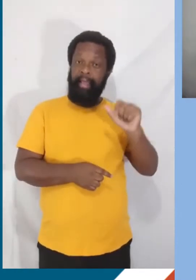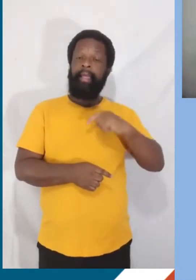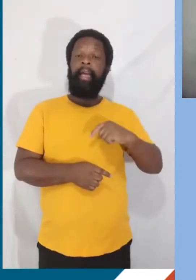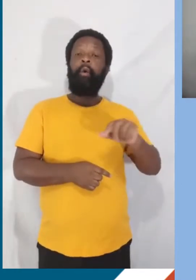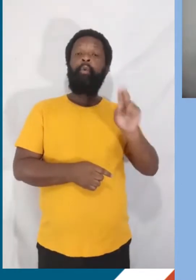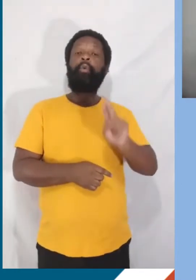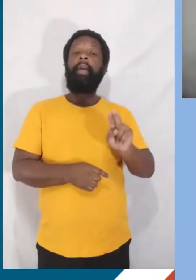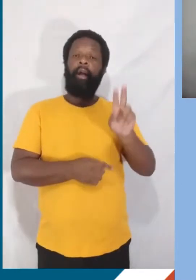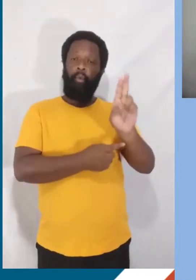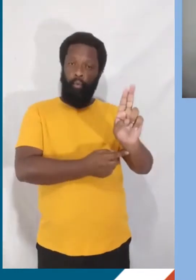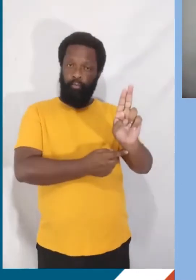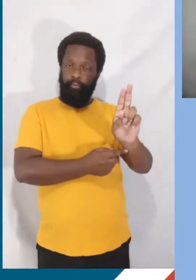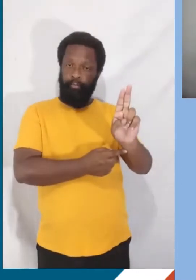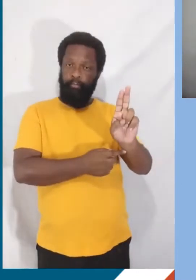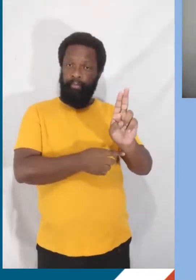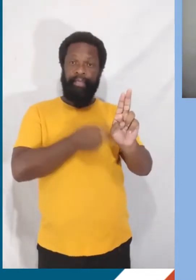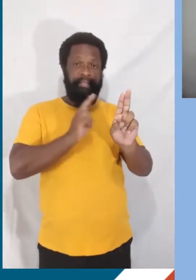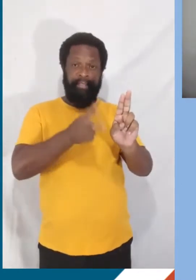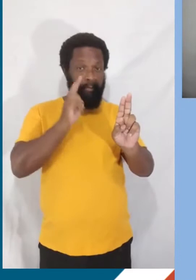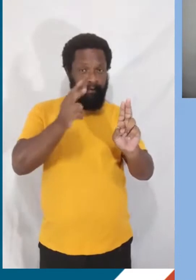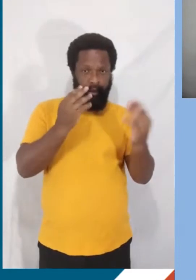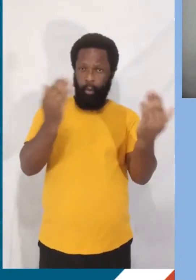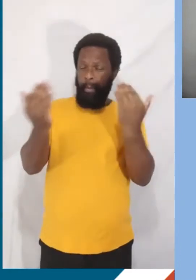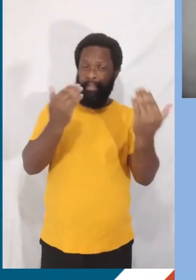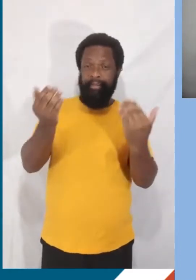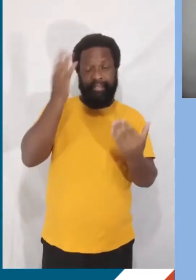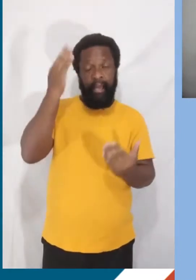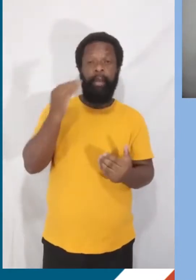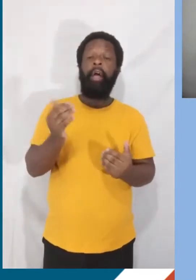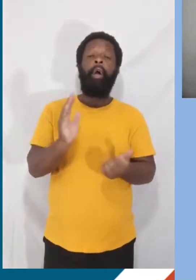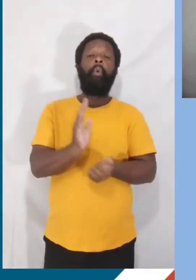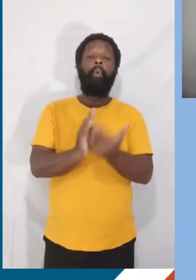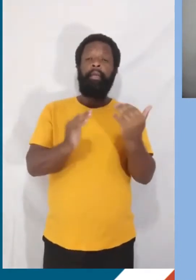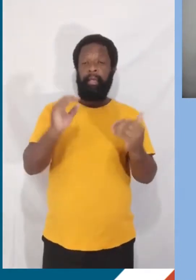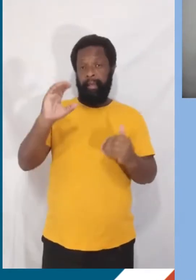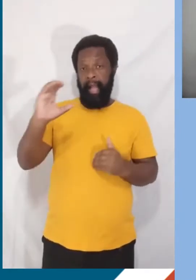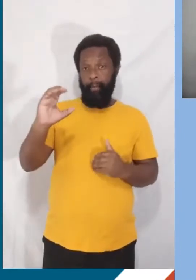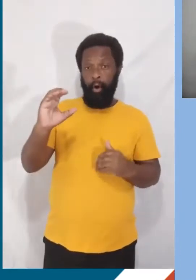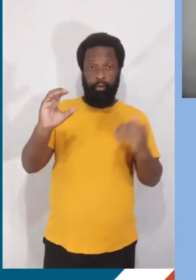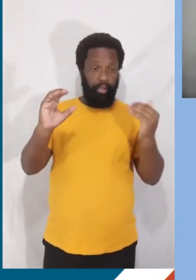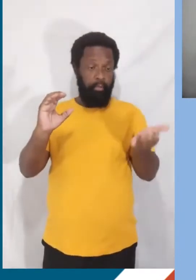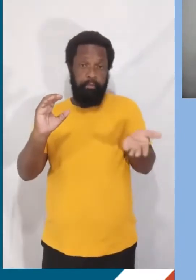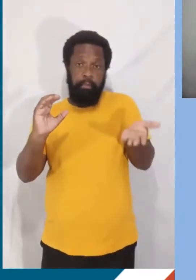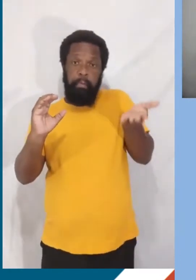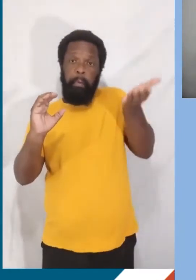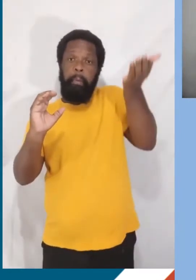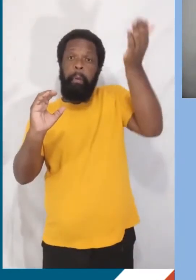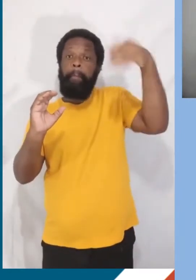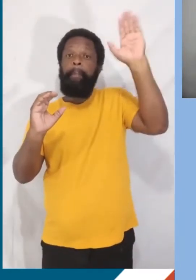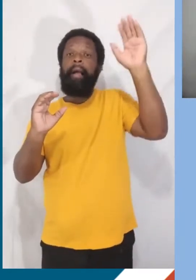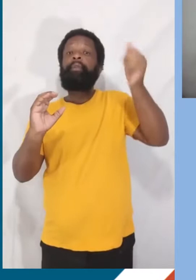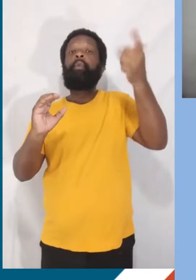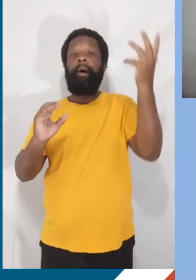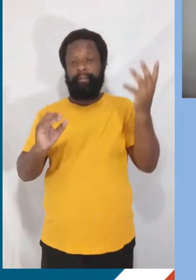como expressão de unidade U. Tá? Então você vai conseguir ver um comparativo de quantas vezes ela é maior do que